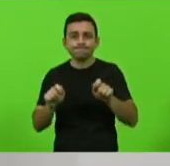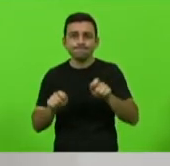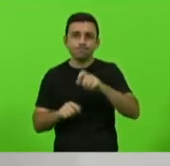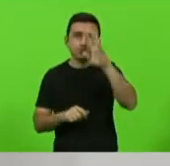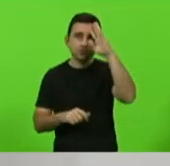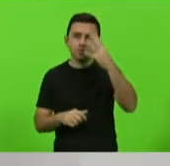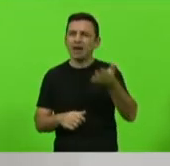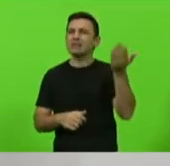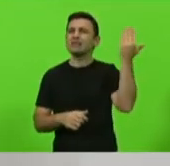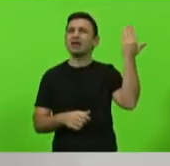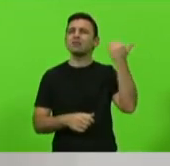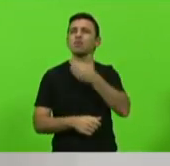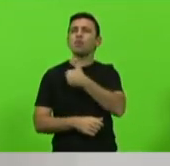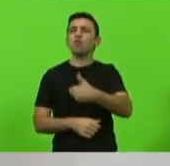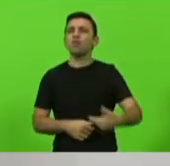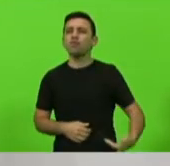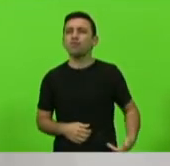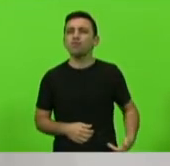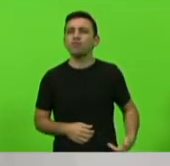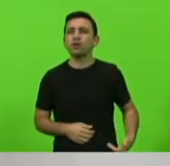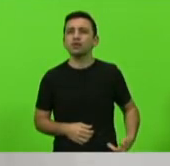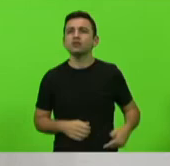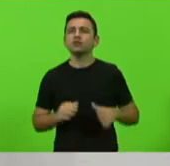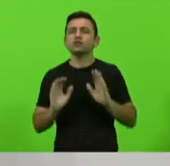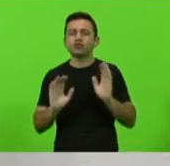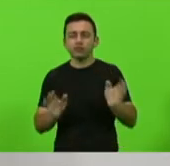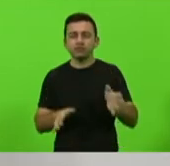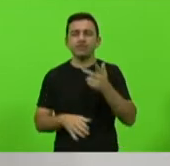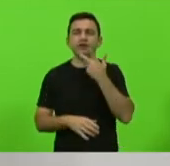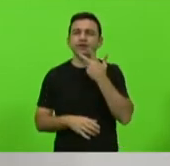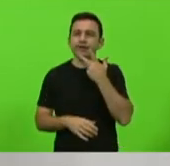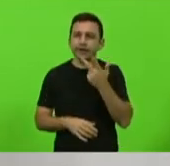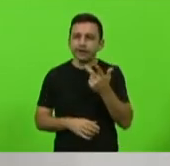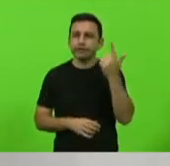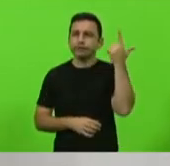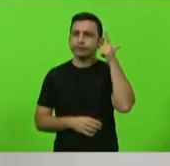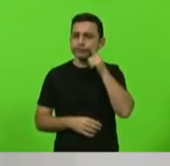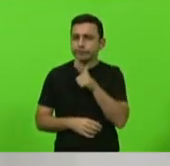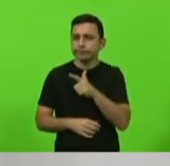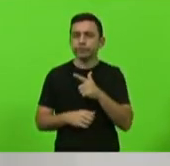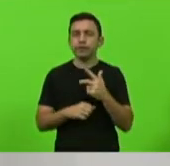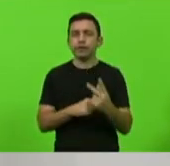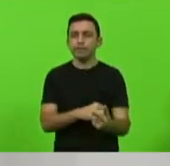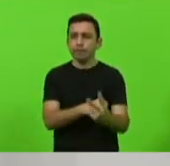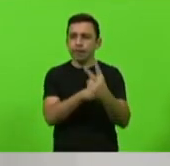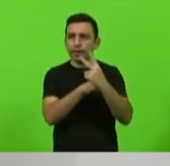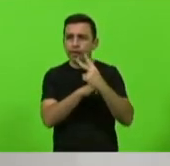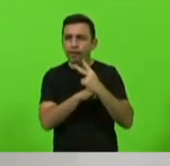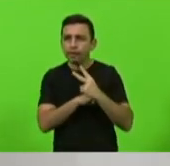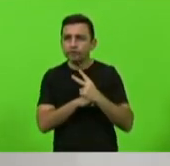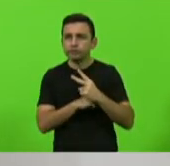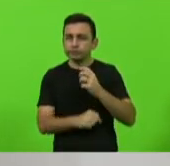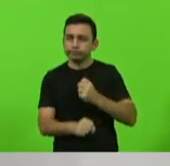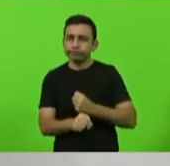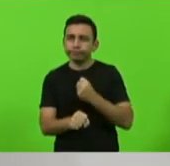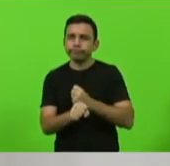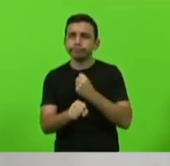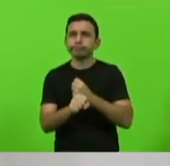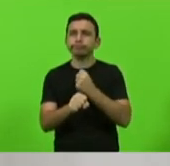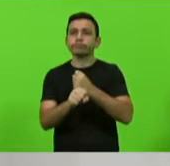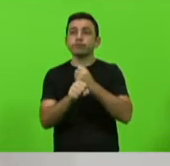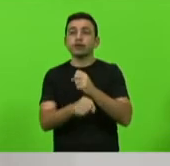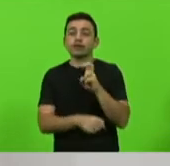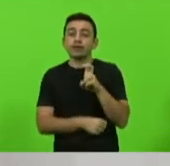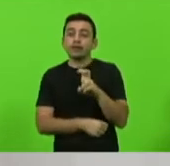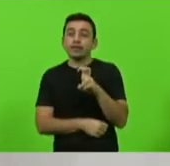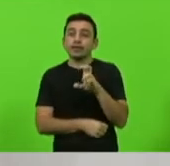governos passados que já falaram, já conseguiram empréstimos para construir